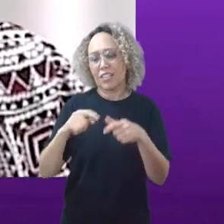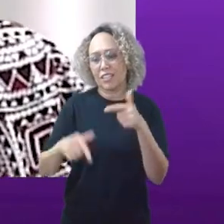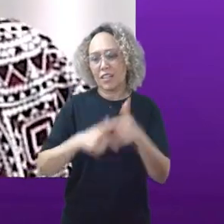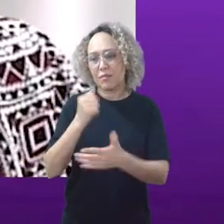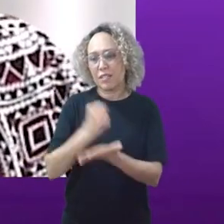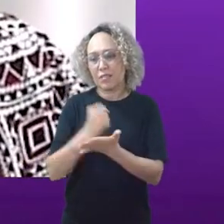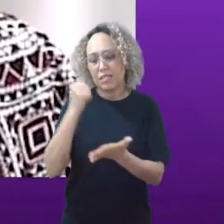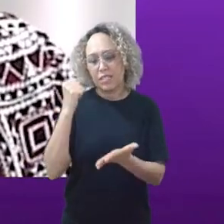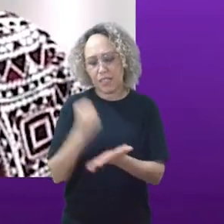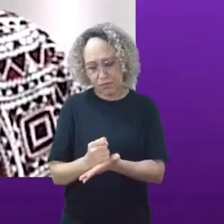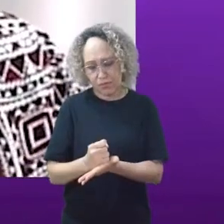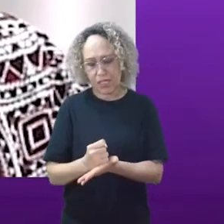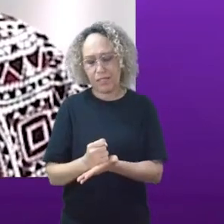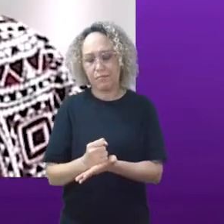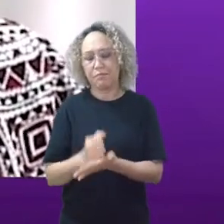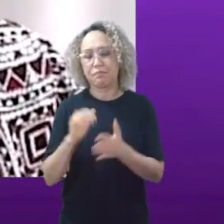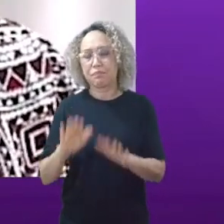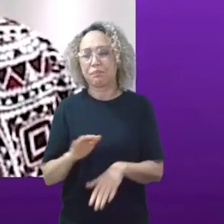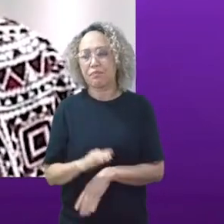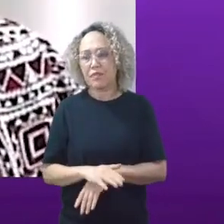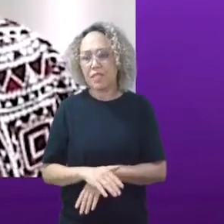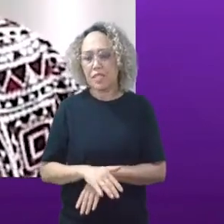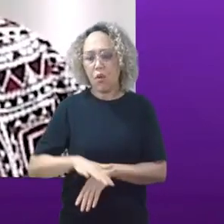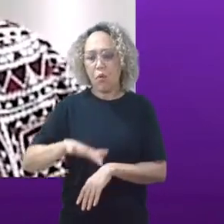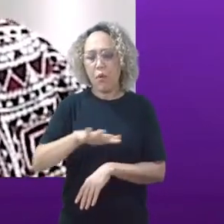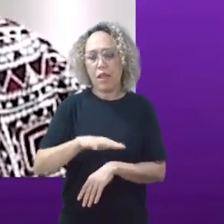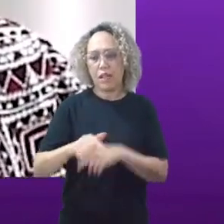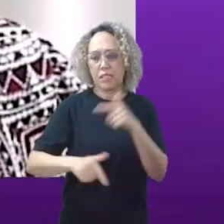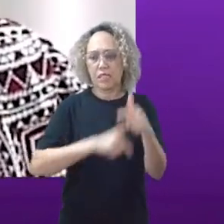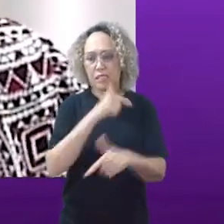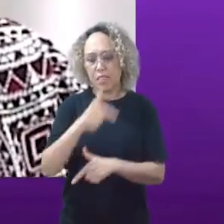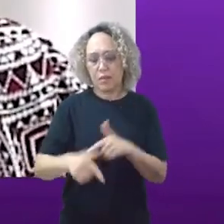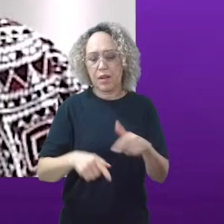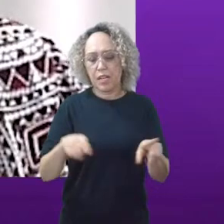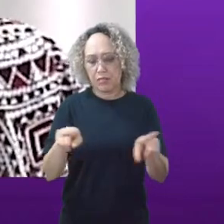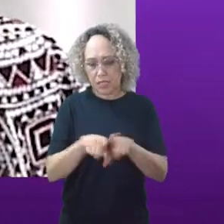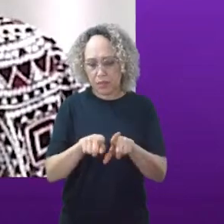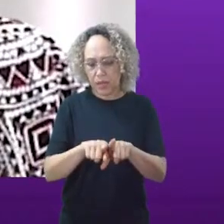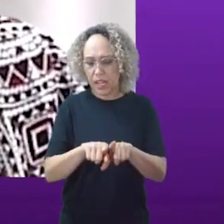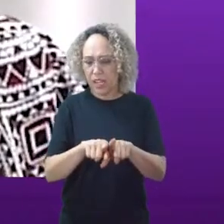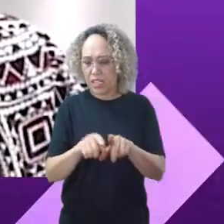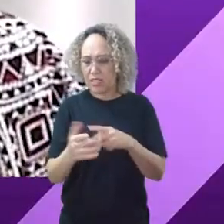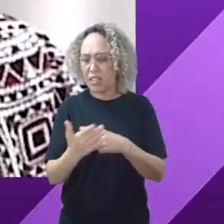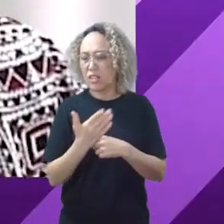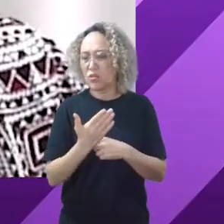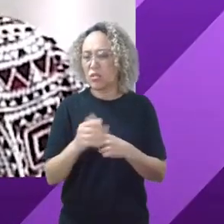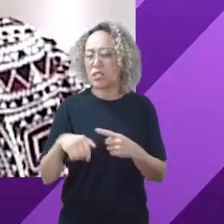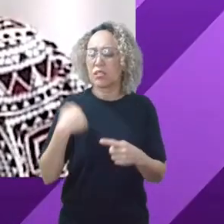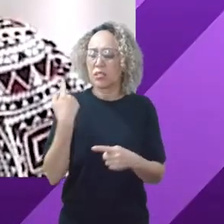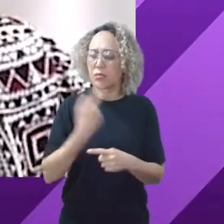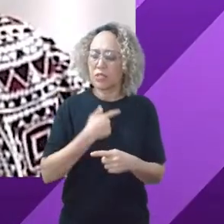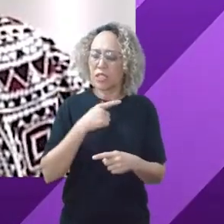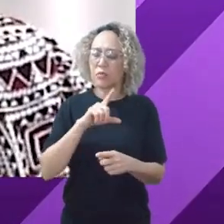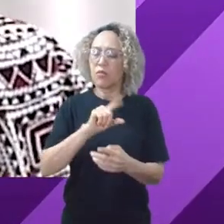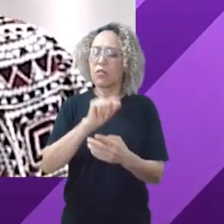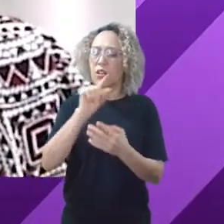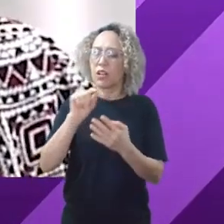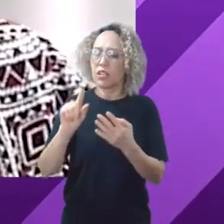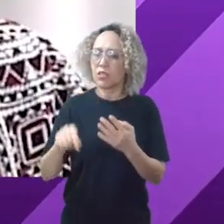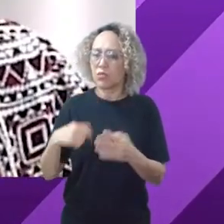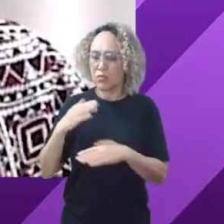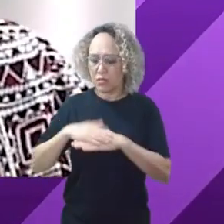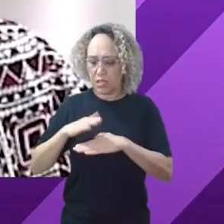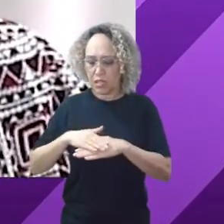gente também possa alterar as nossas escolhas, mas é muito importante saber que